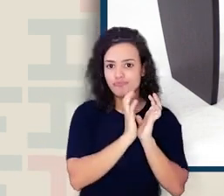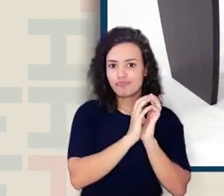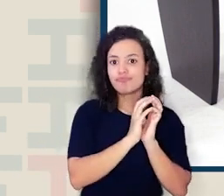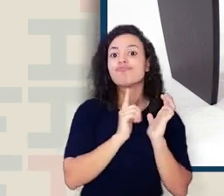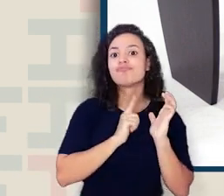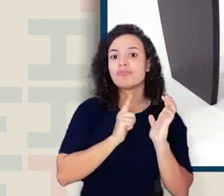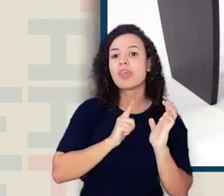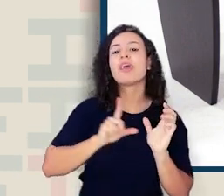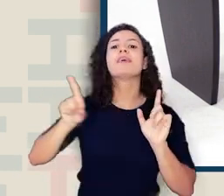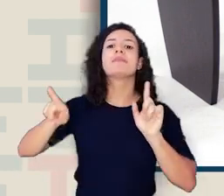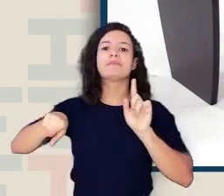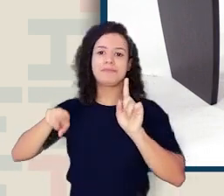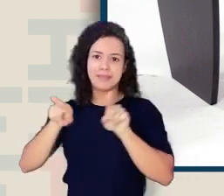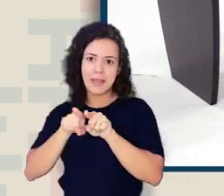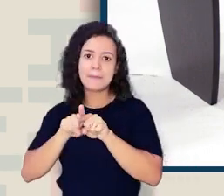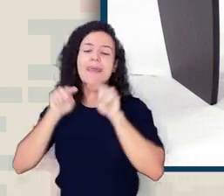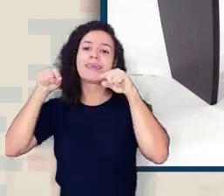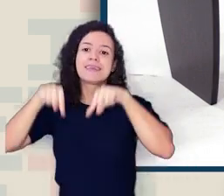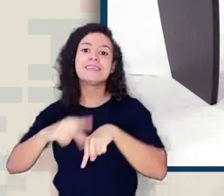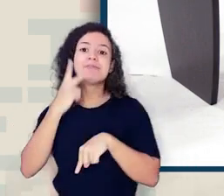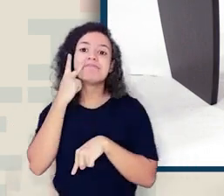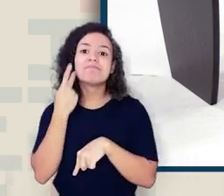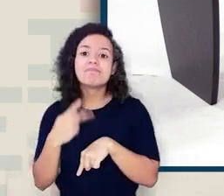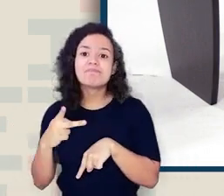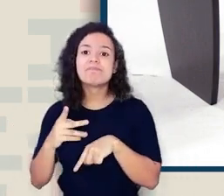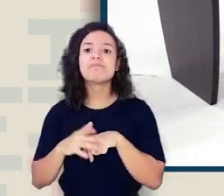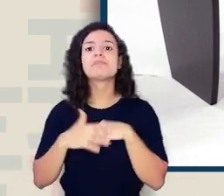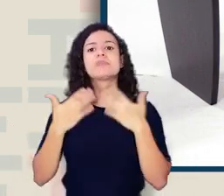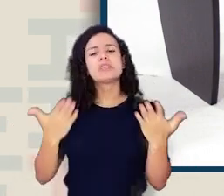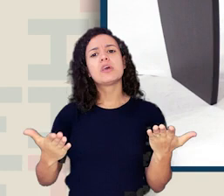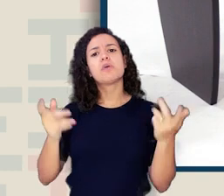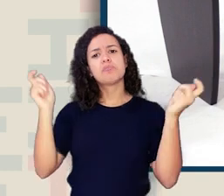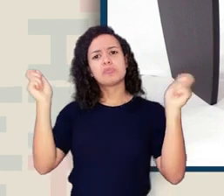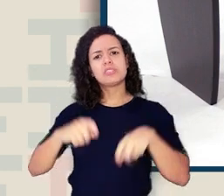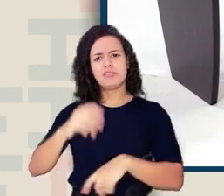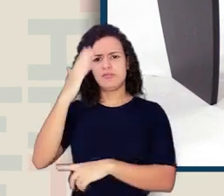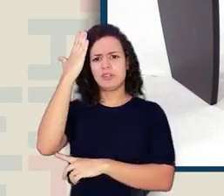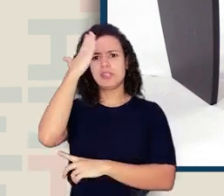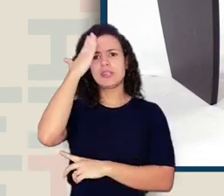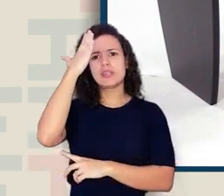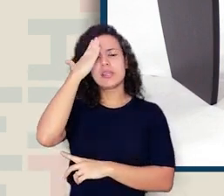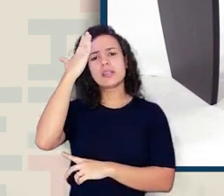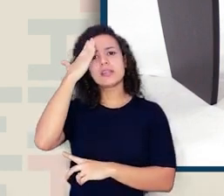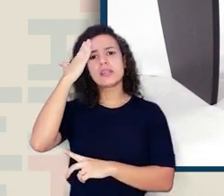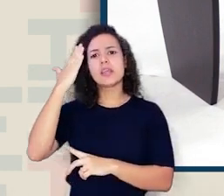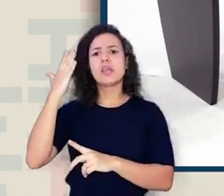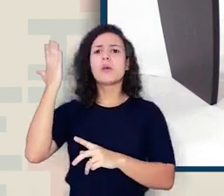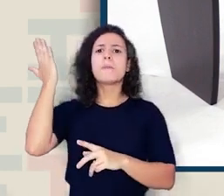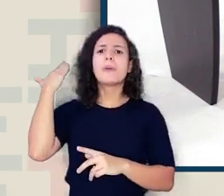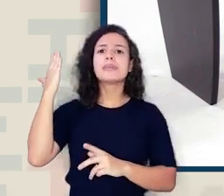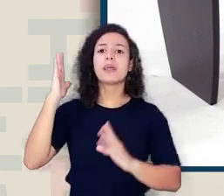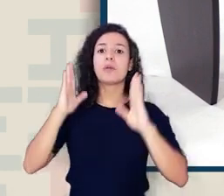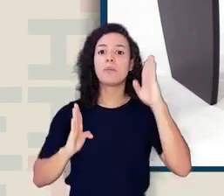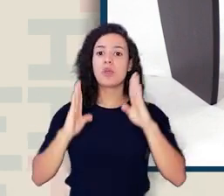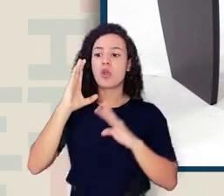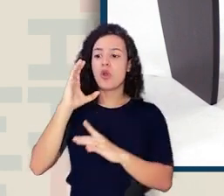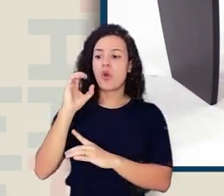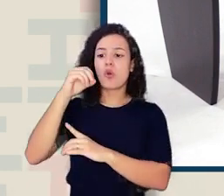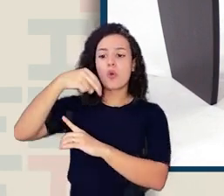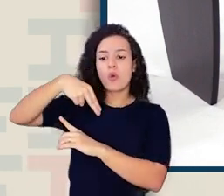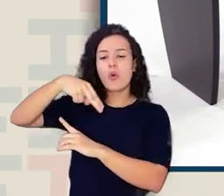Pernambuco, mas temos também no nosso estado do Ceará. E isso, então, faz a gente poder entender, desde o período